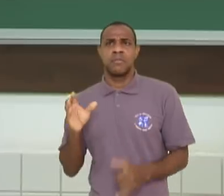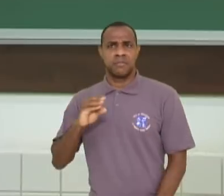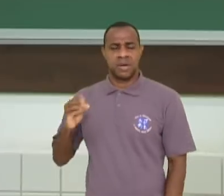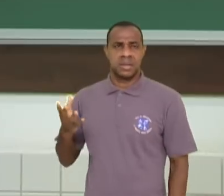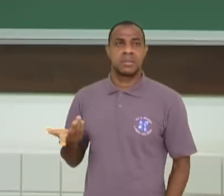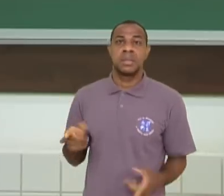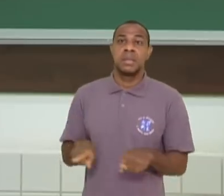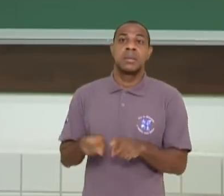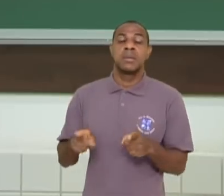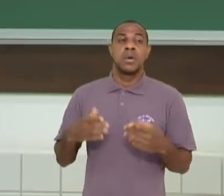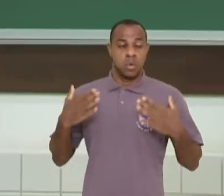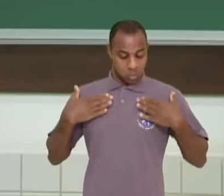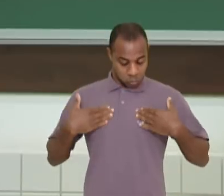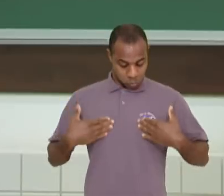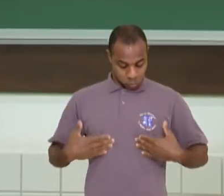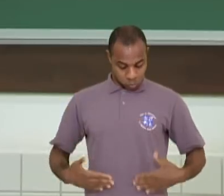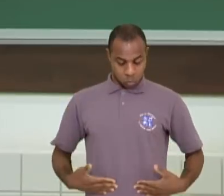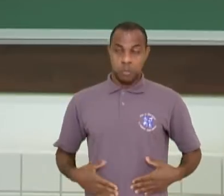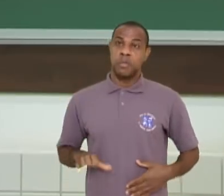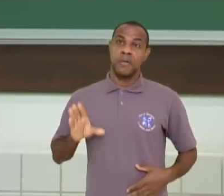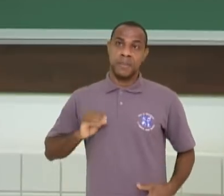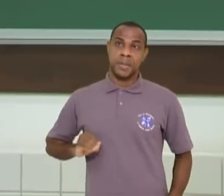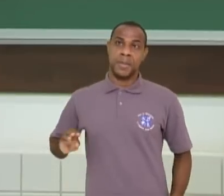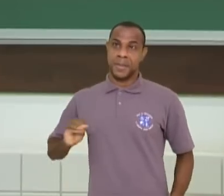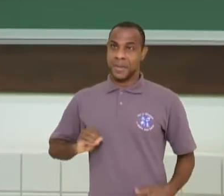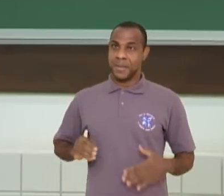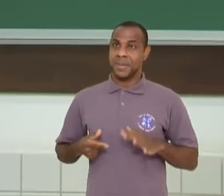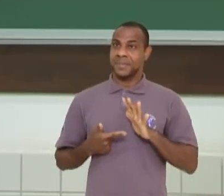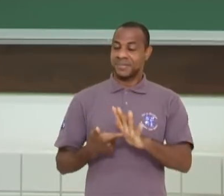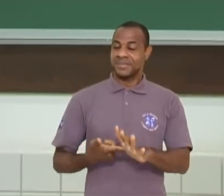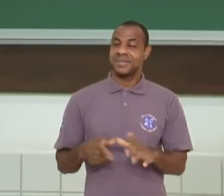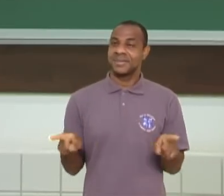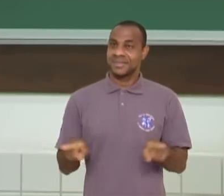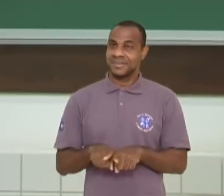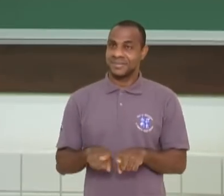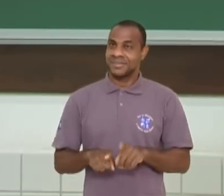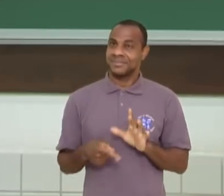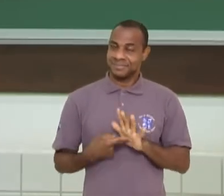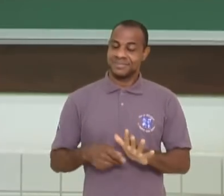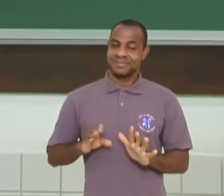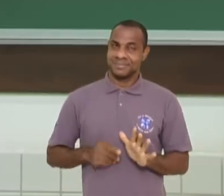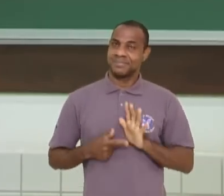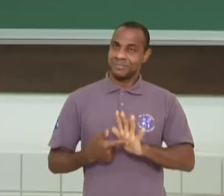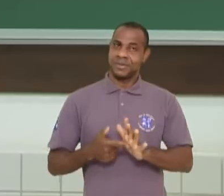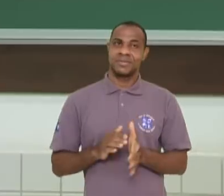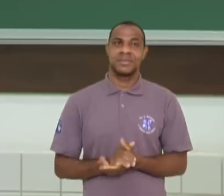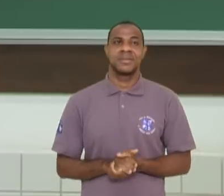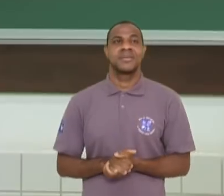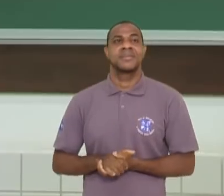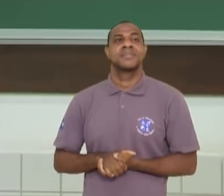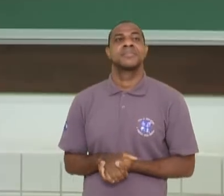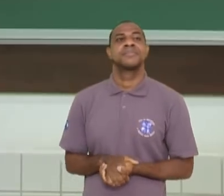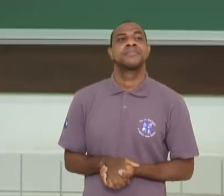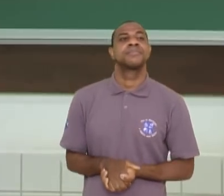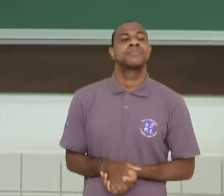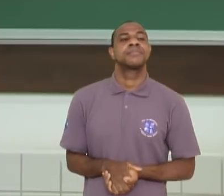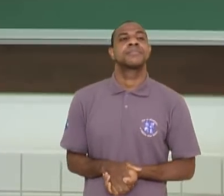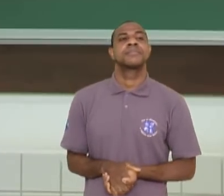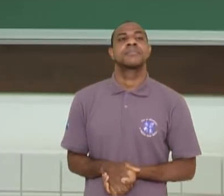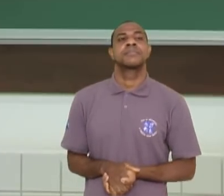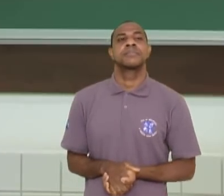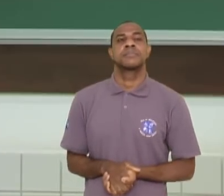corpo, os outros, se for dentro do jogo, né, precisam adivinhar o que está sendo retratado, que é um dos jogos da mímica, né?